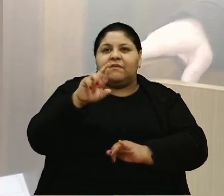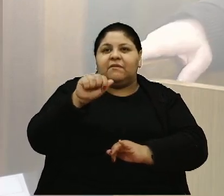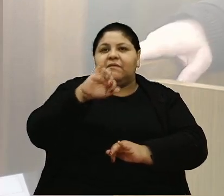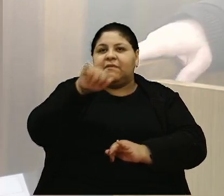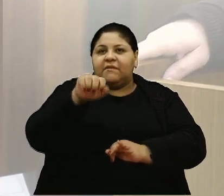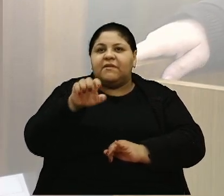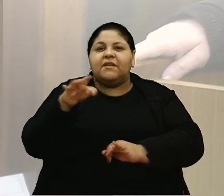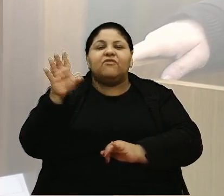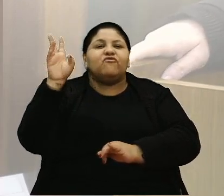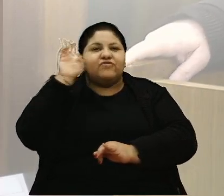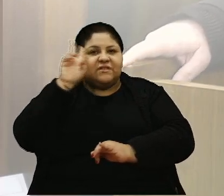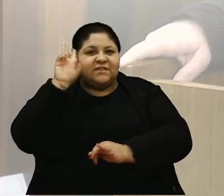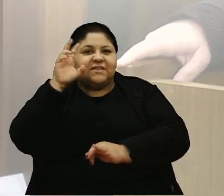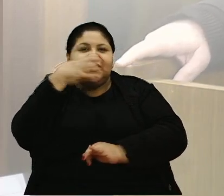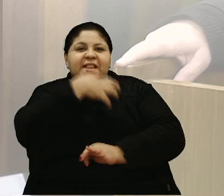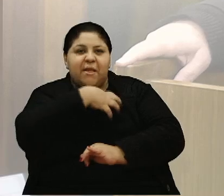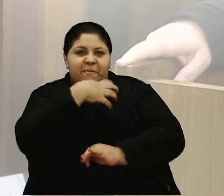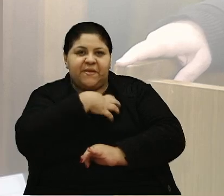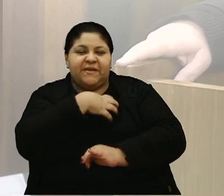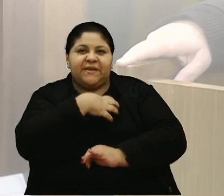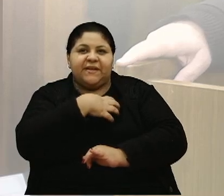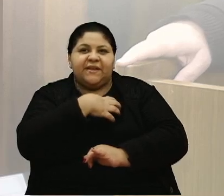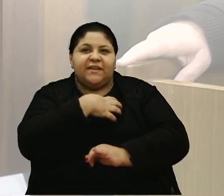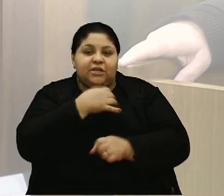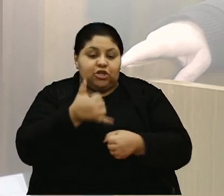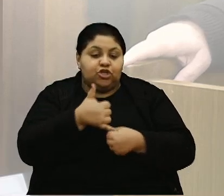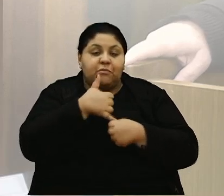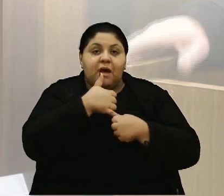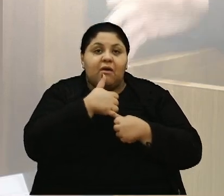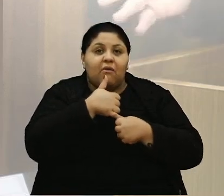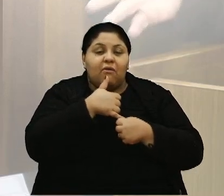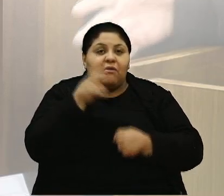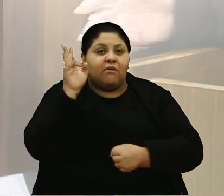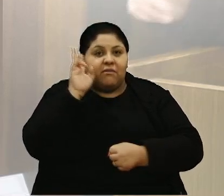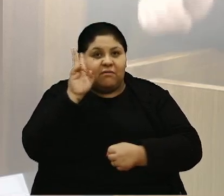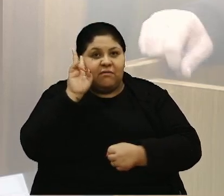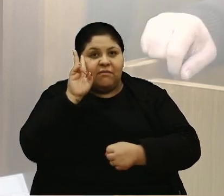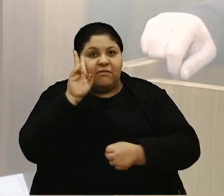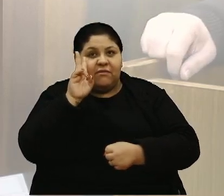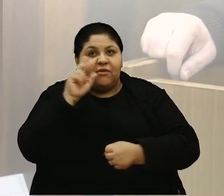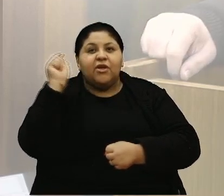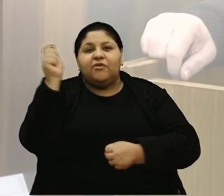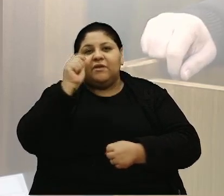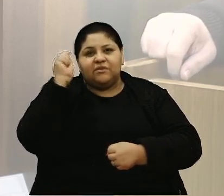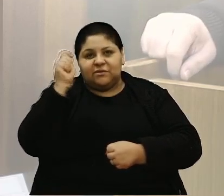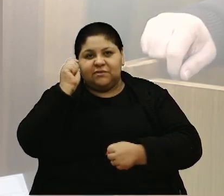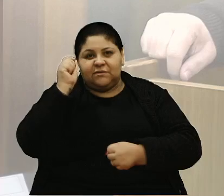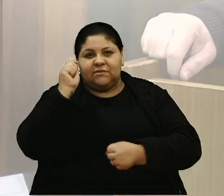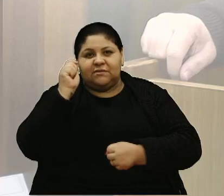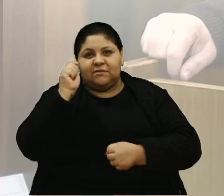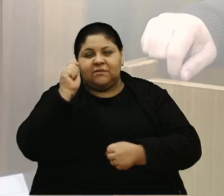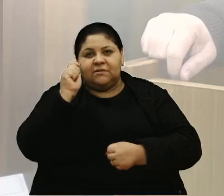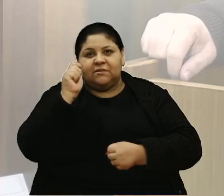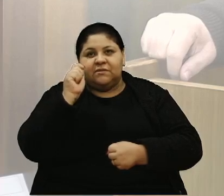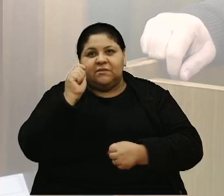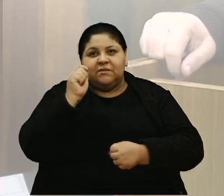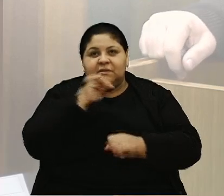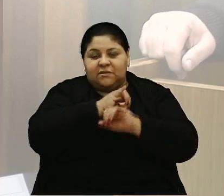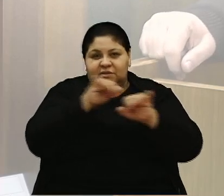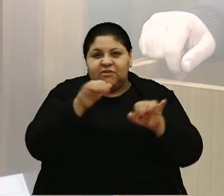vocês lembram na hora da Bahia. Se eu falar de chimarrão, eu vou lembrar do Rio Grande do Sul. E se eu falar de Caxias,